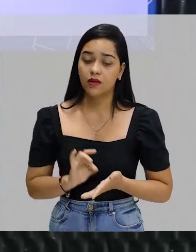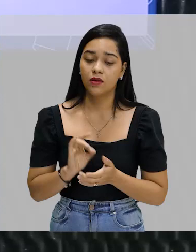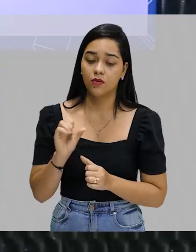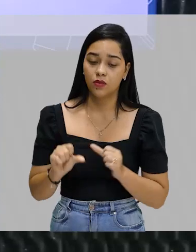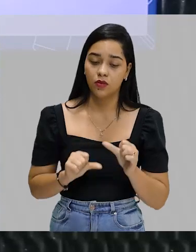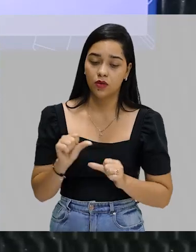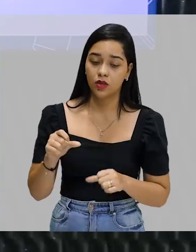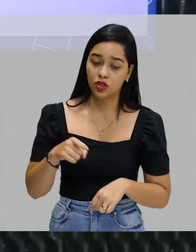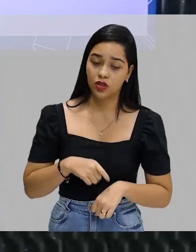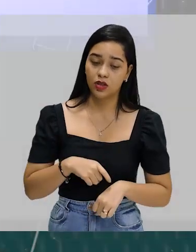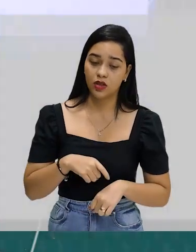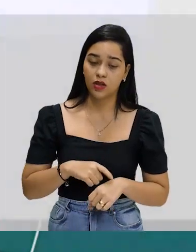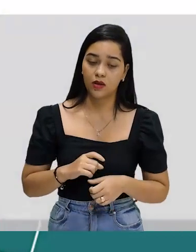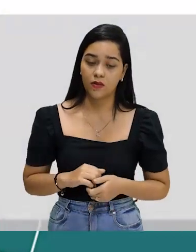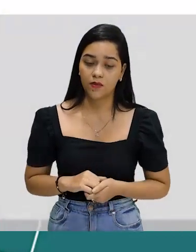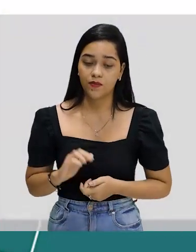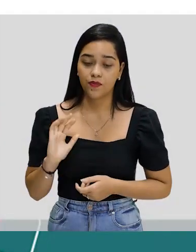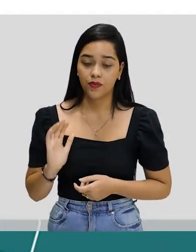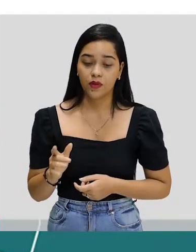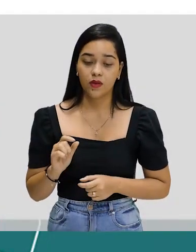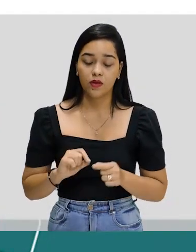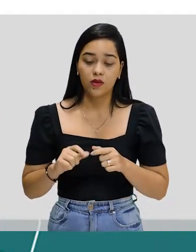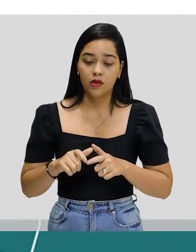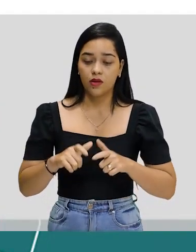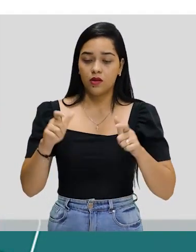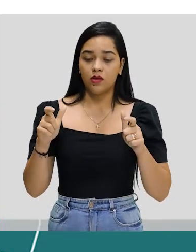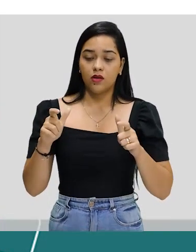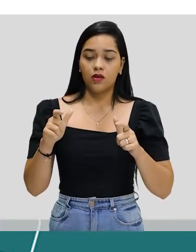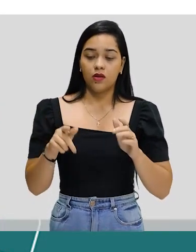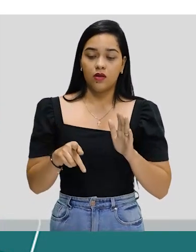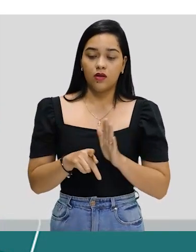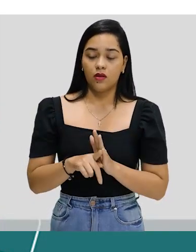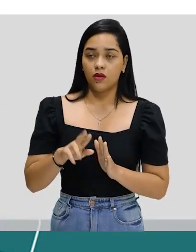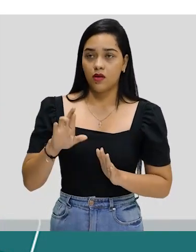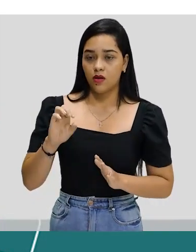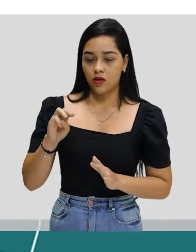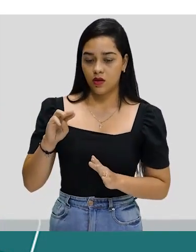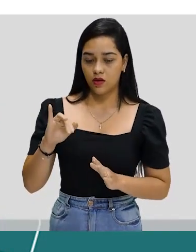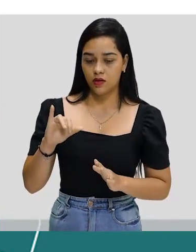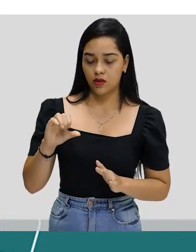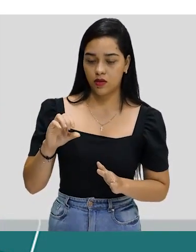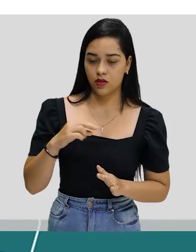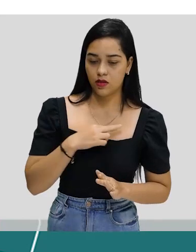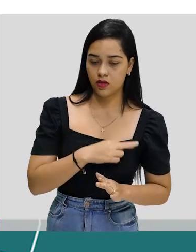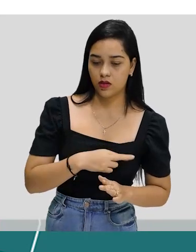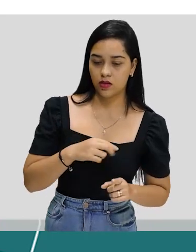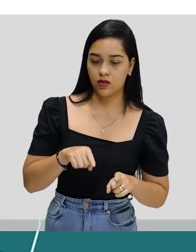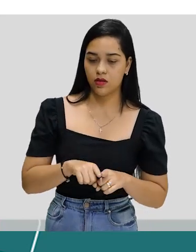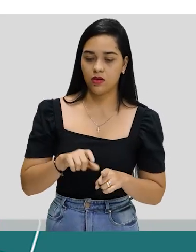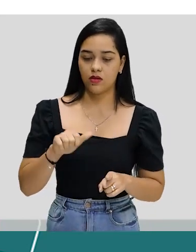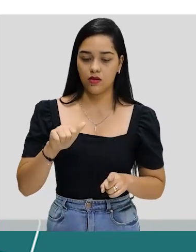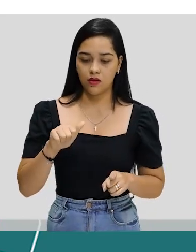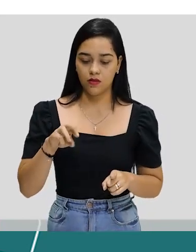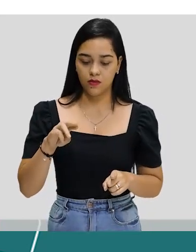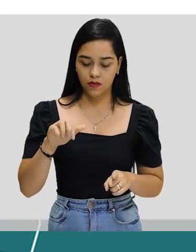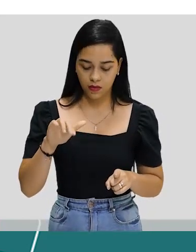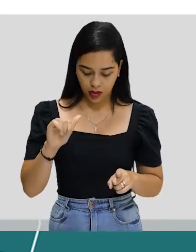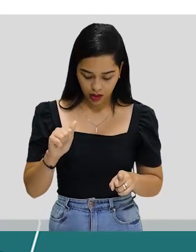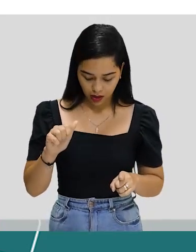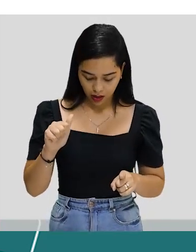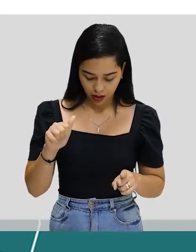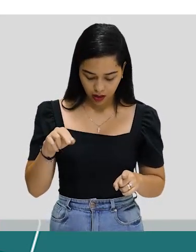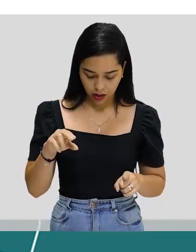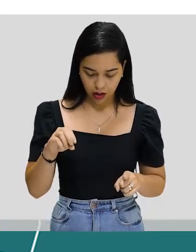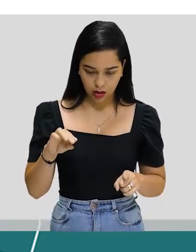de tempos em tempos. Já os exageros, por exemplo, do estilo romântico do rococó mostram, por exemplo, Maria Antonieta. Vocês já viram aqueles filmes